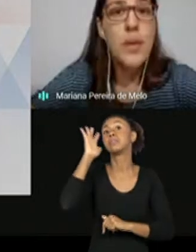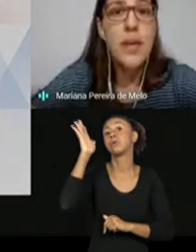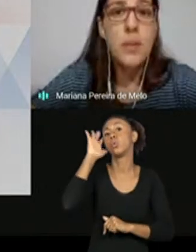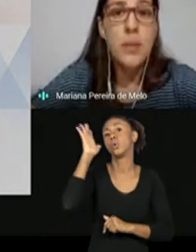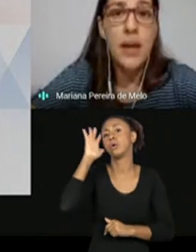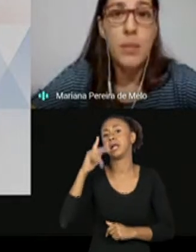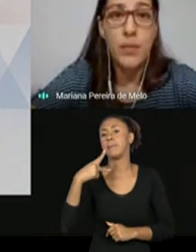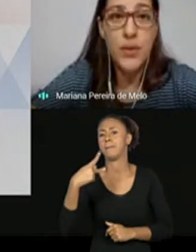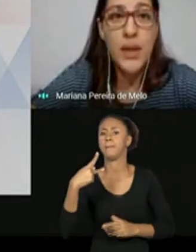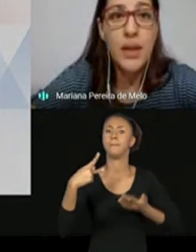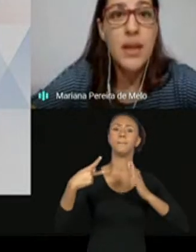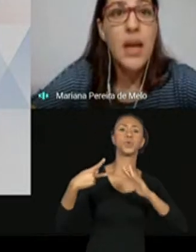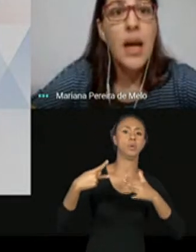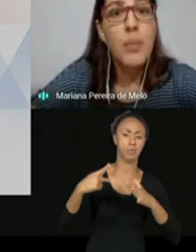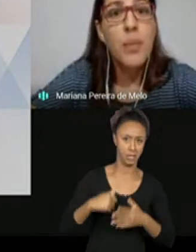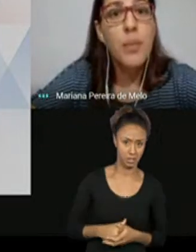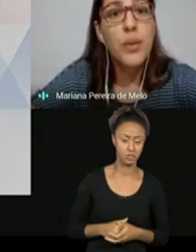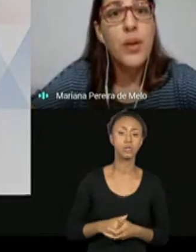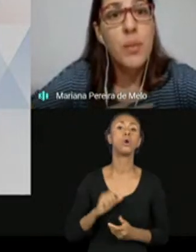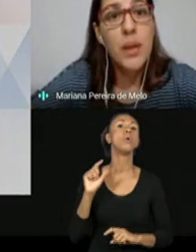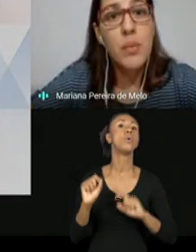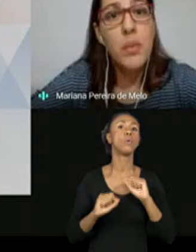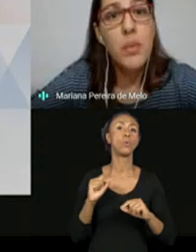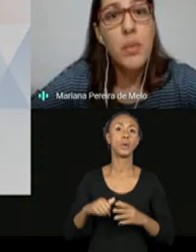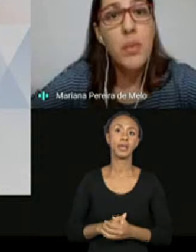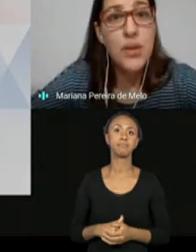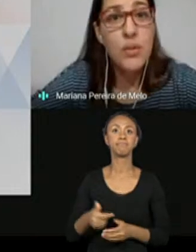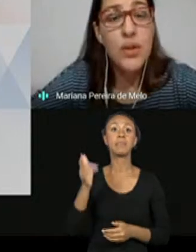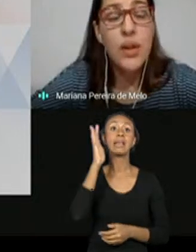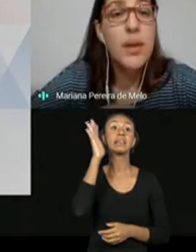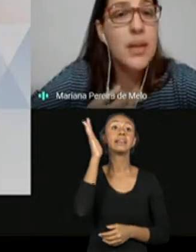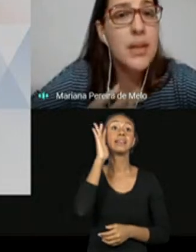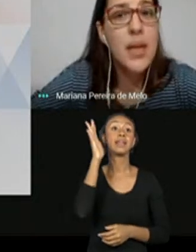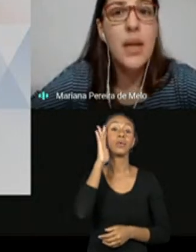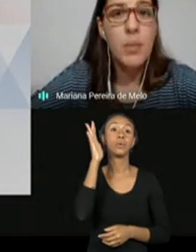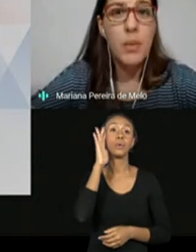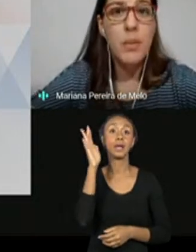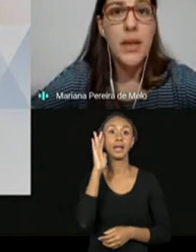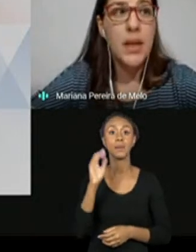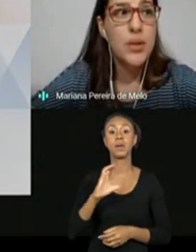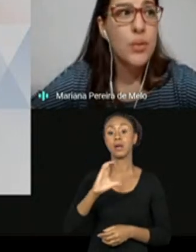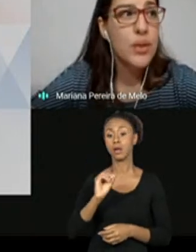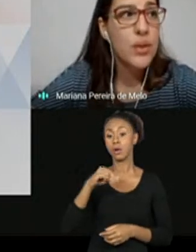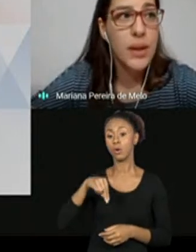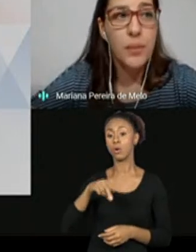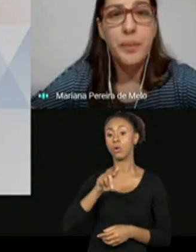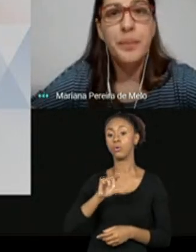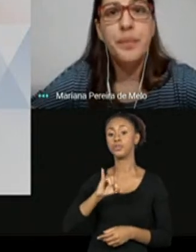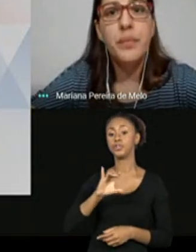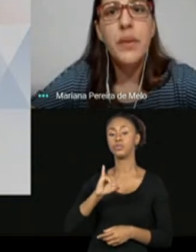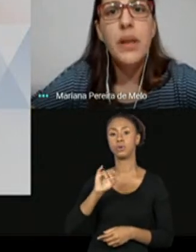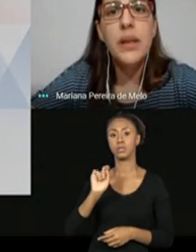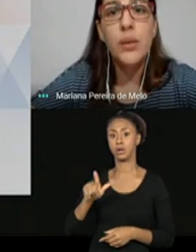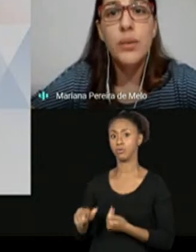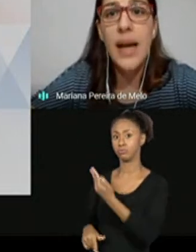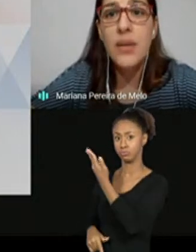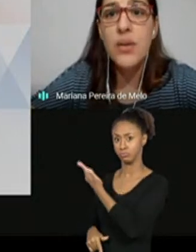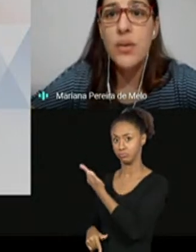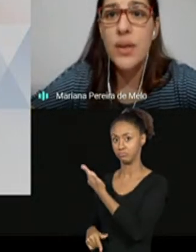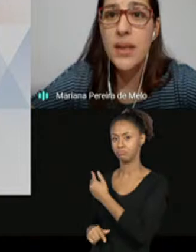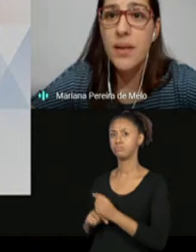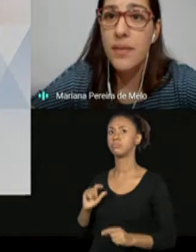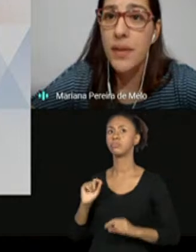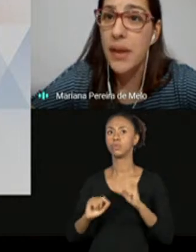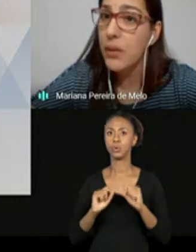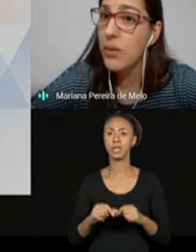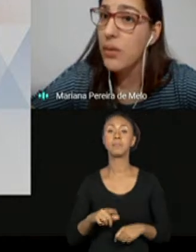Eu vou começar a explicar para vocês o teorema da probabilidade condicional. O que seria a probabilidade condicional? Então, dados